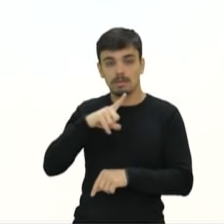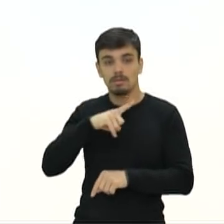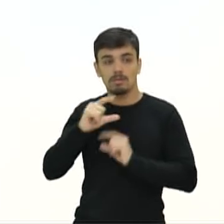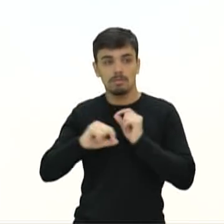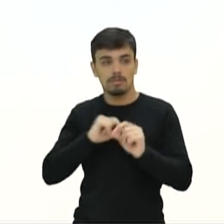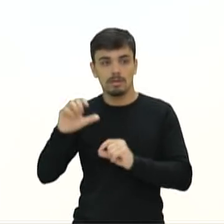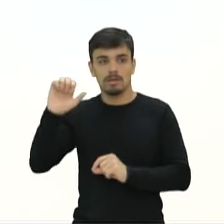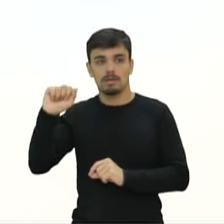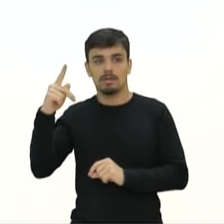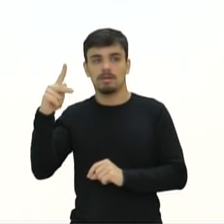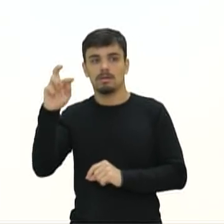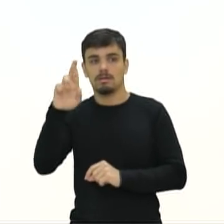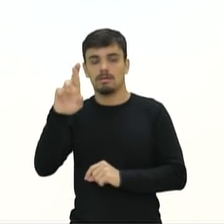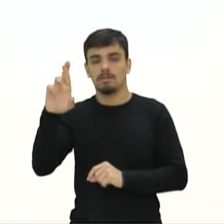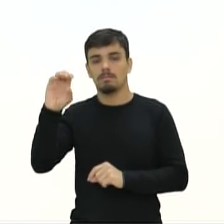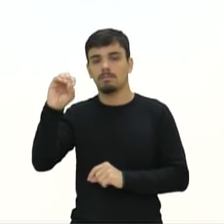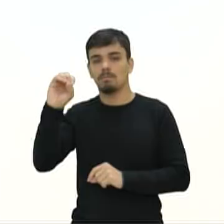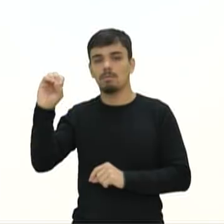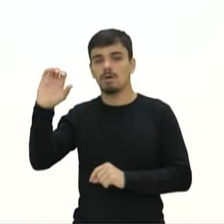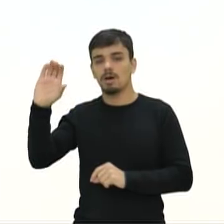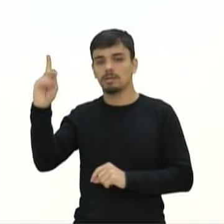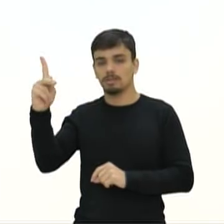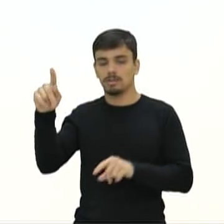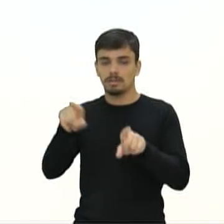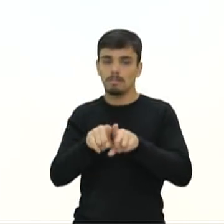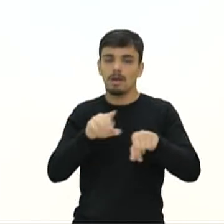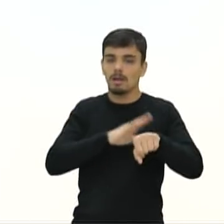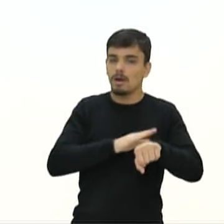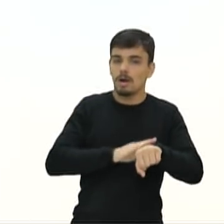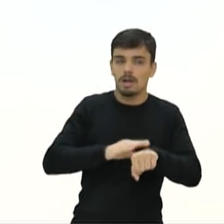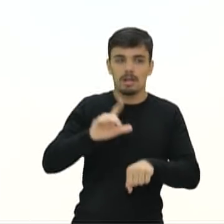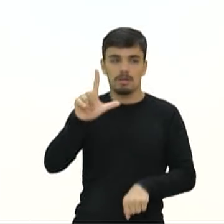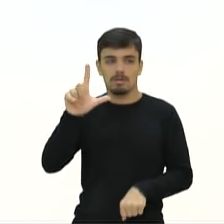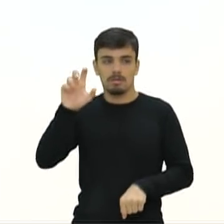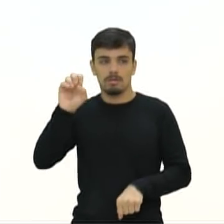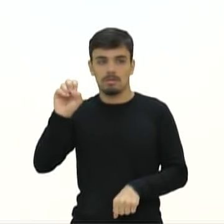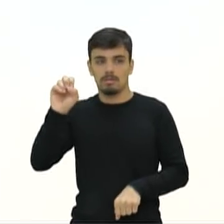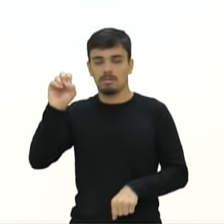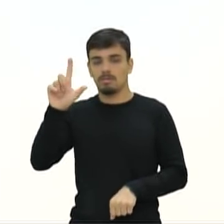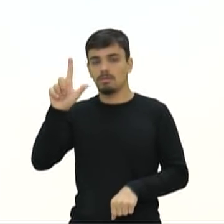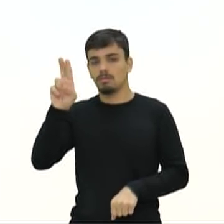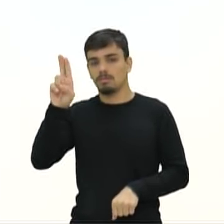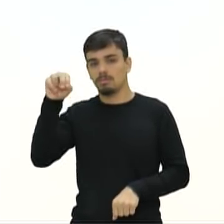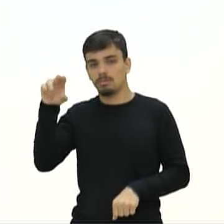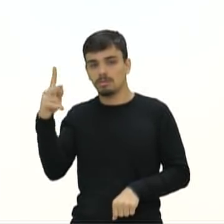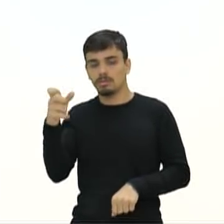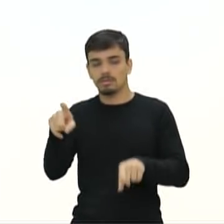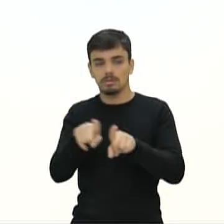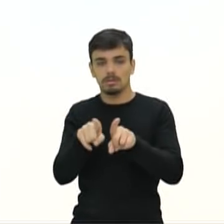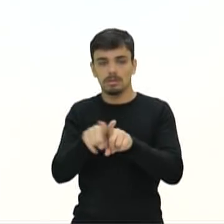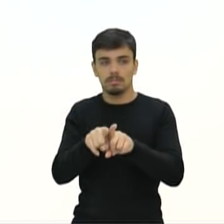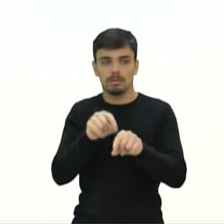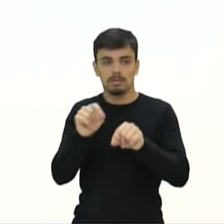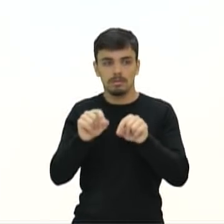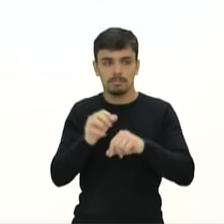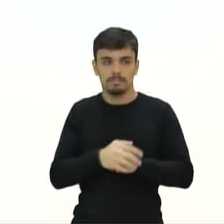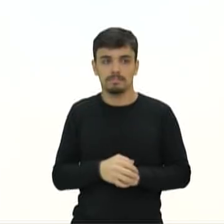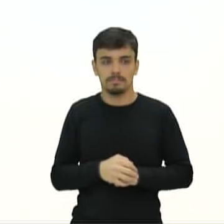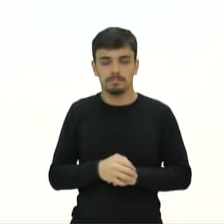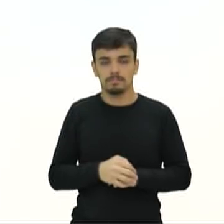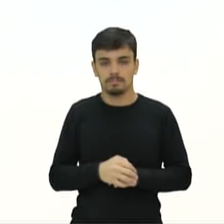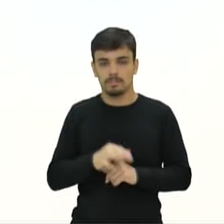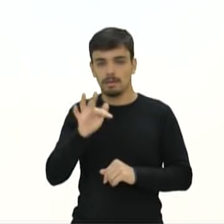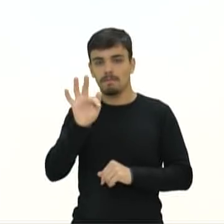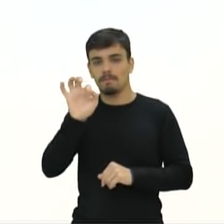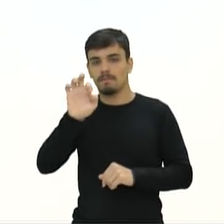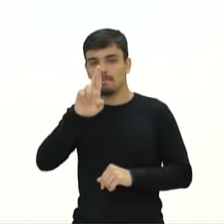approach. Na hora do lunch, ele usou para poder rimar. A gente não usa o lunch, né? Não usa o almoço como lunch. Eu ando de ferry boat, mas essa palavra eu uso